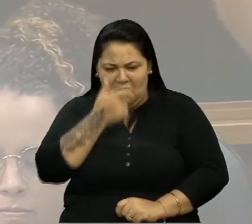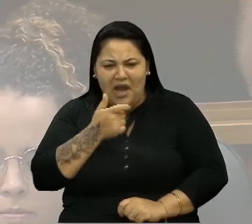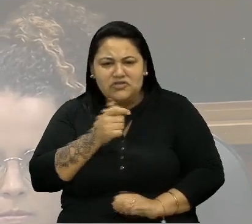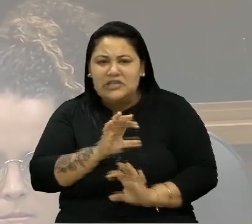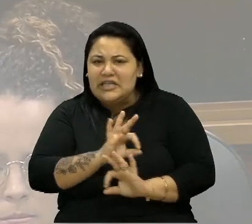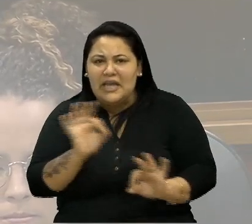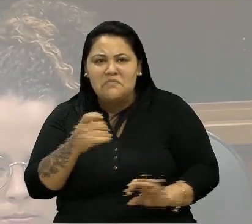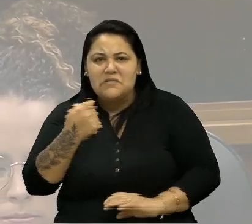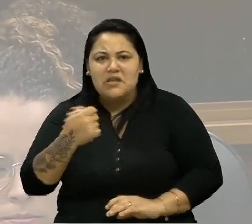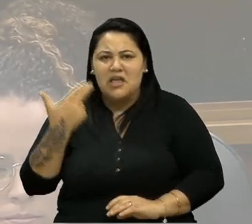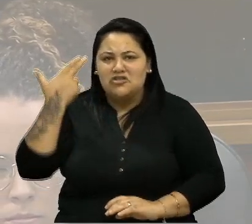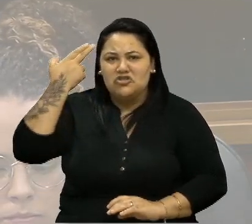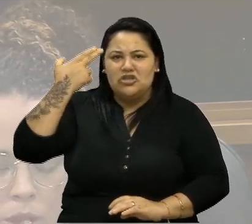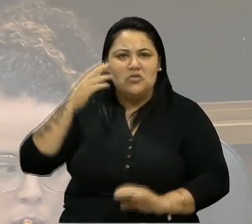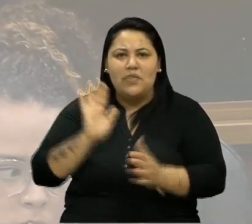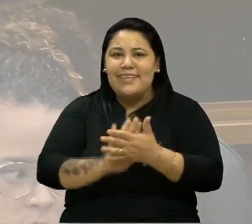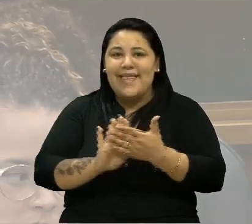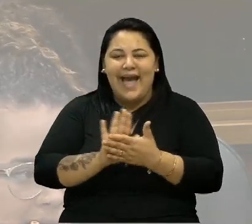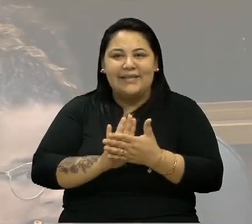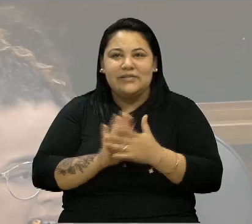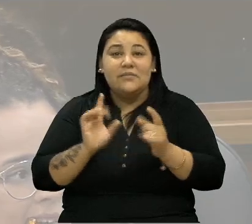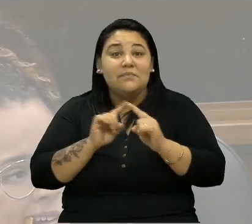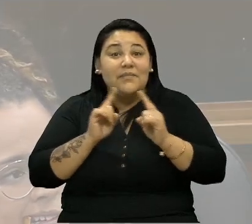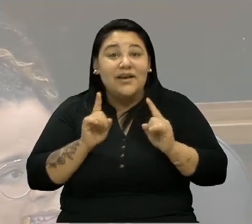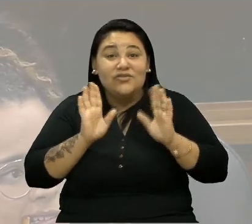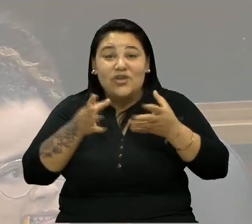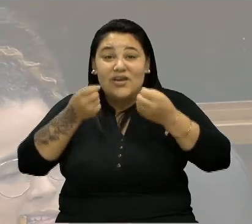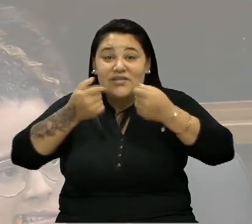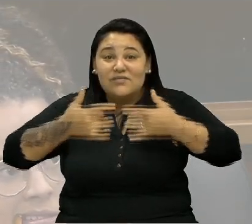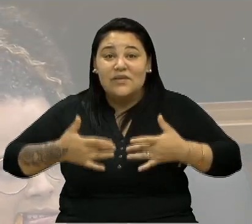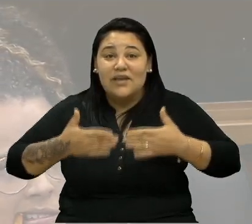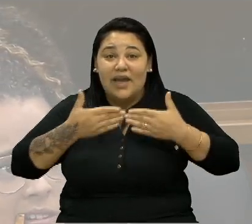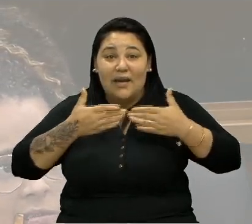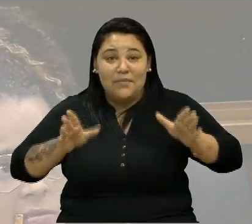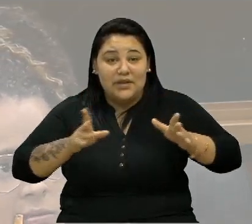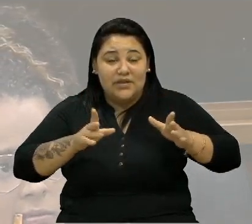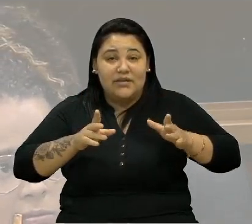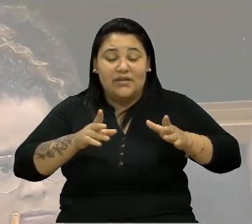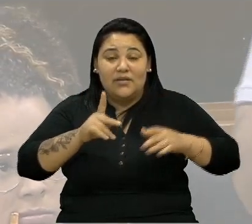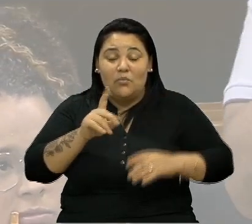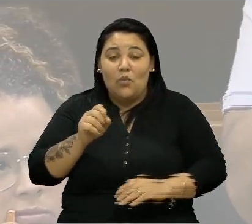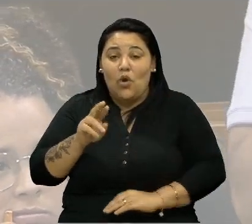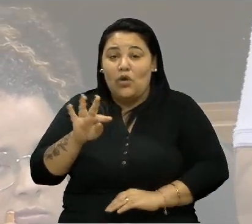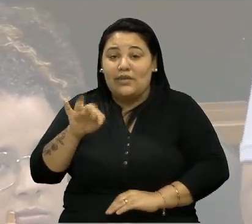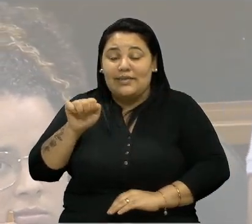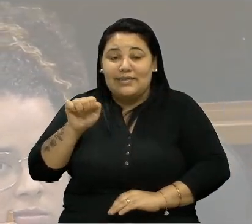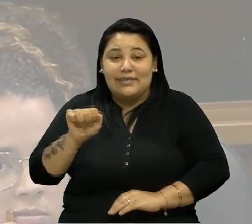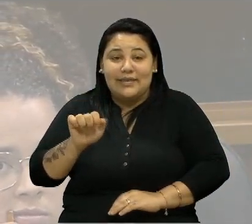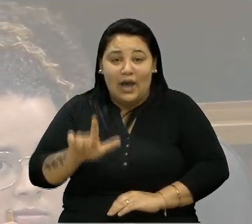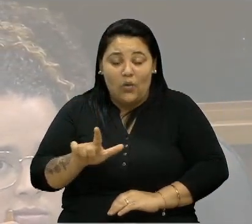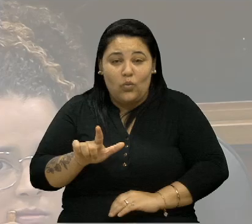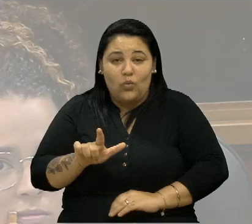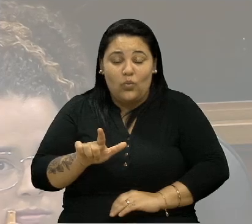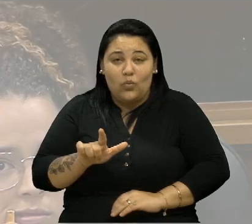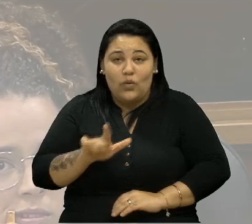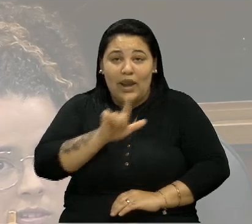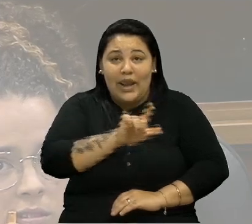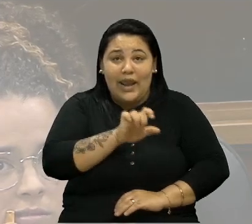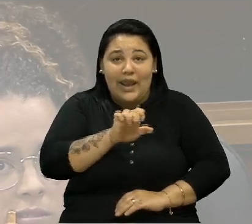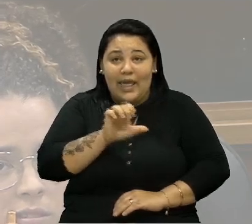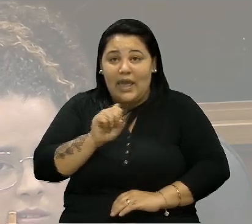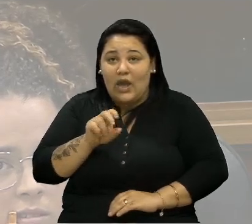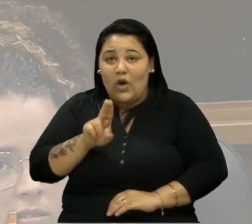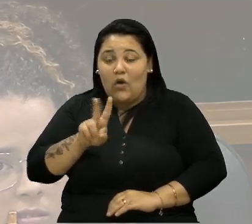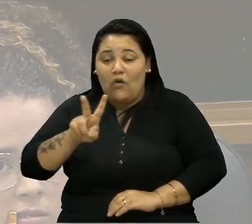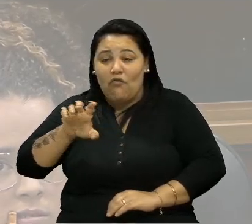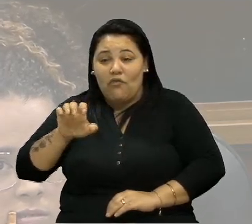ninguém tem que levar tiro na cabeça. Mas acabei de abrir aqui o portal Leovê. Acabei de abrir e